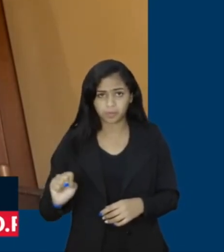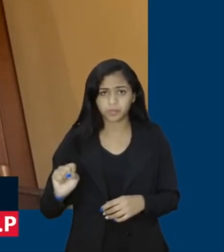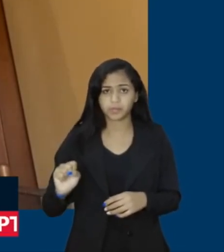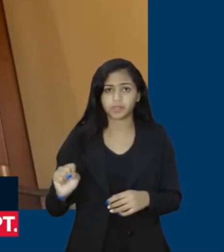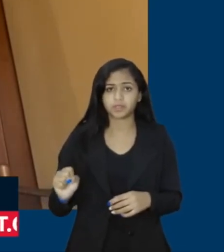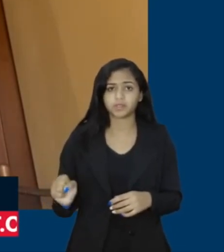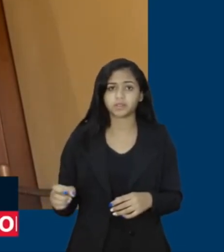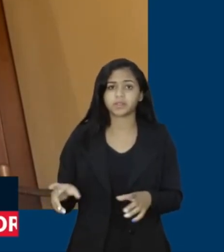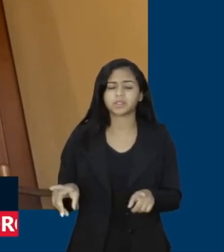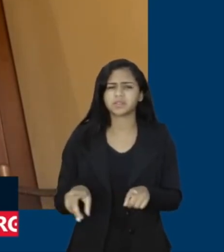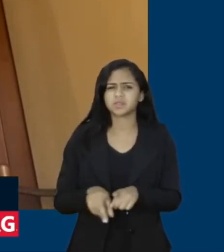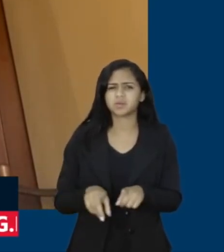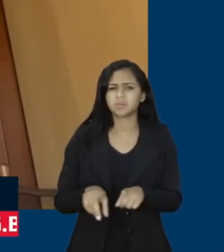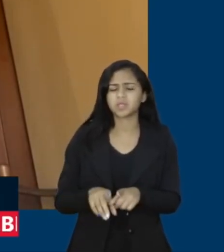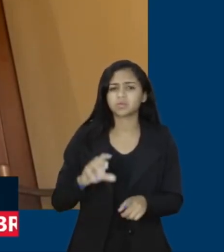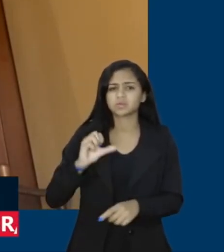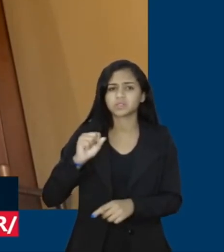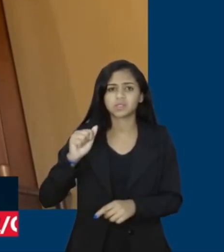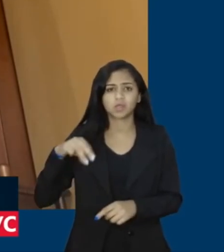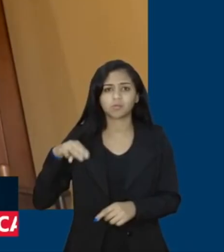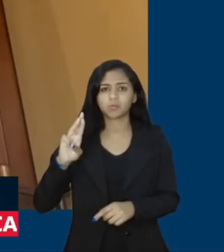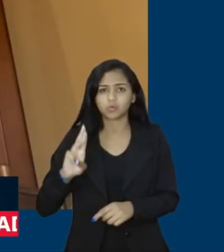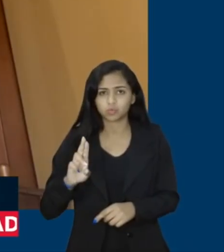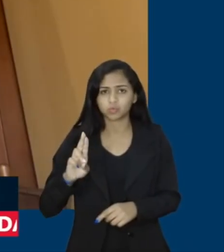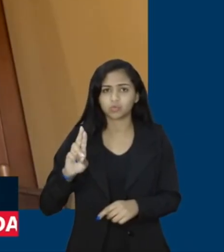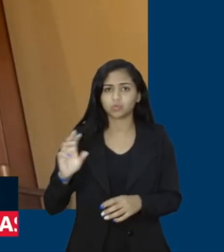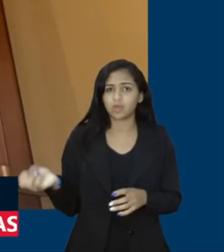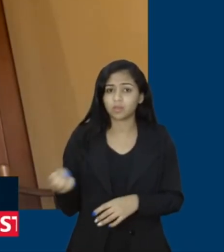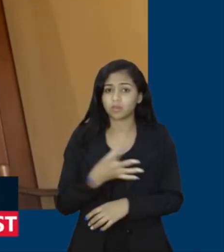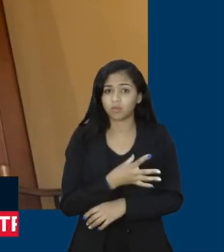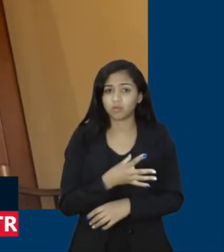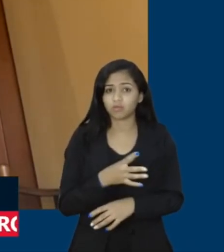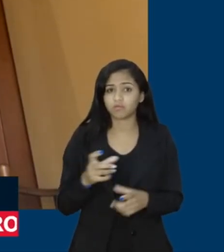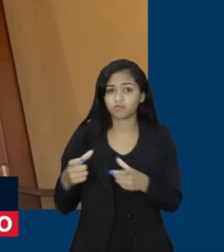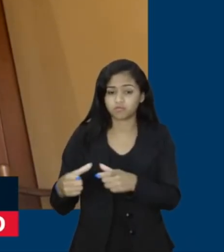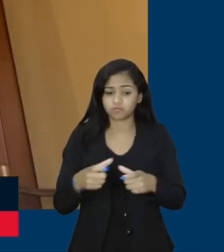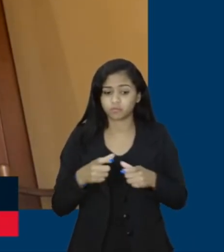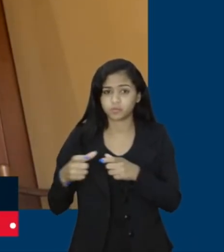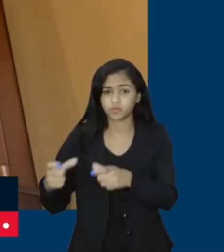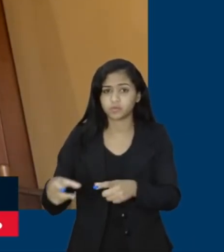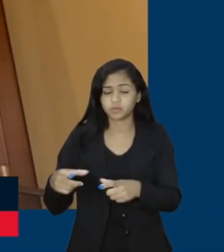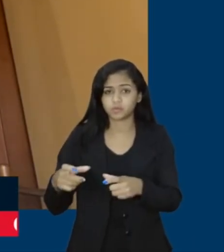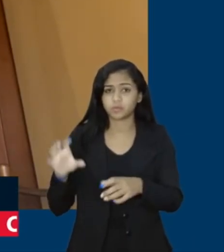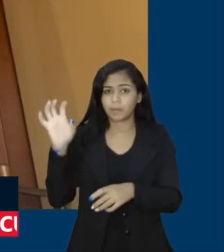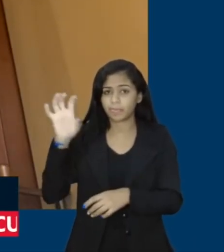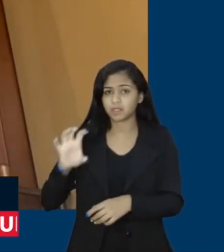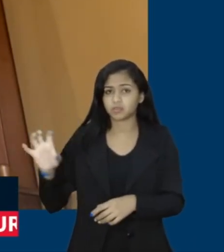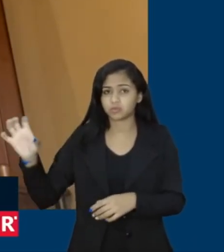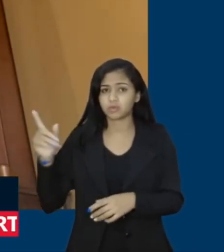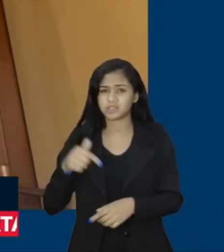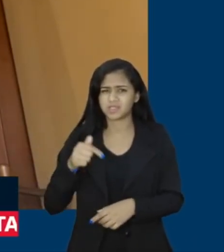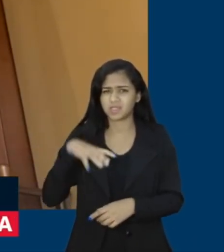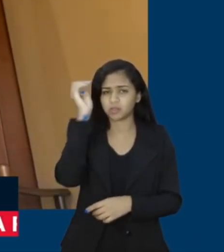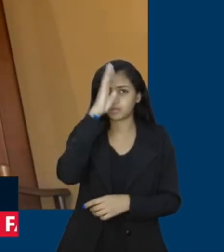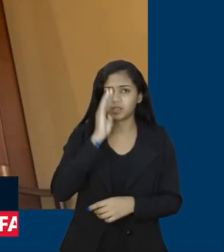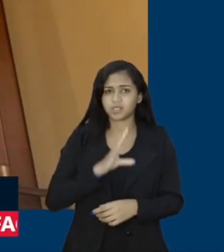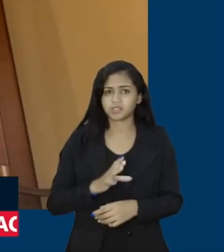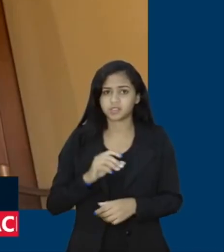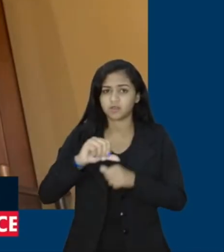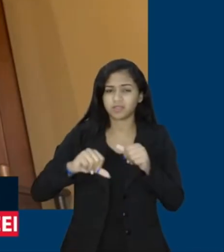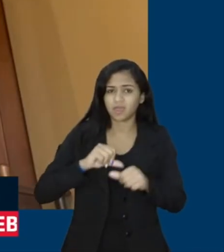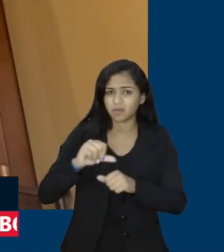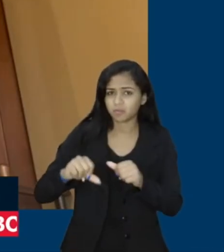do SAMU, renovação da frota do SAMU, por exemplo. Em muitas regiões do Brasil, os veículos que estão rodando